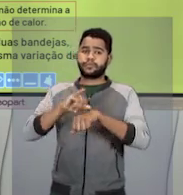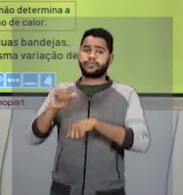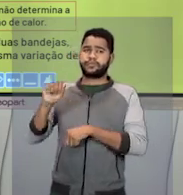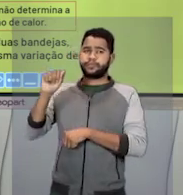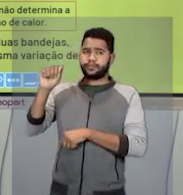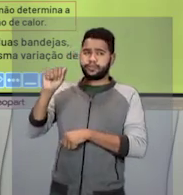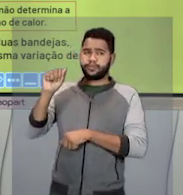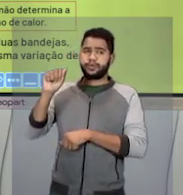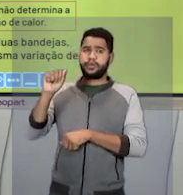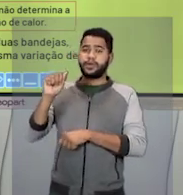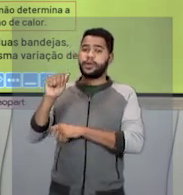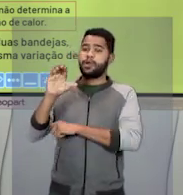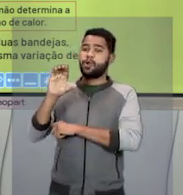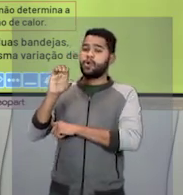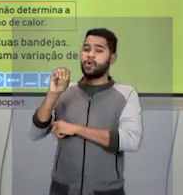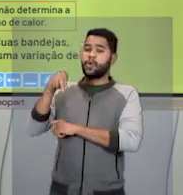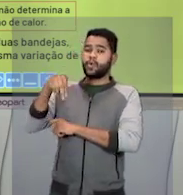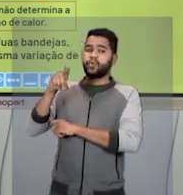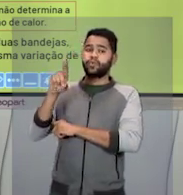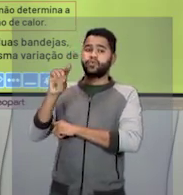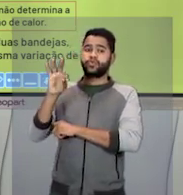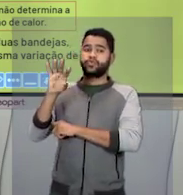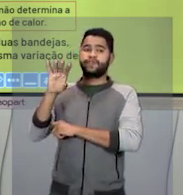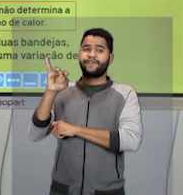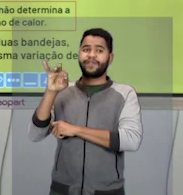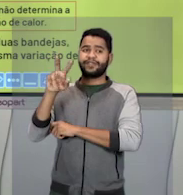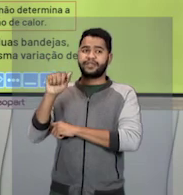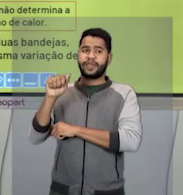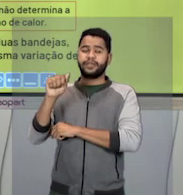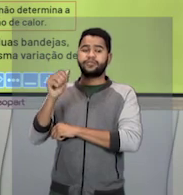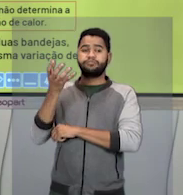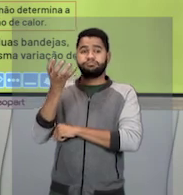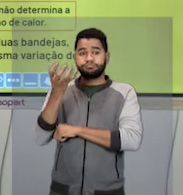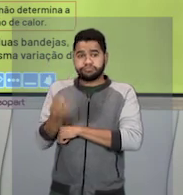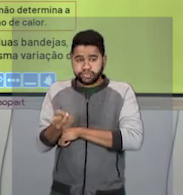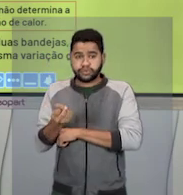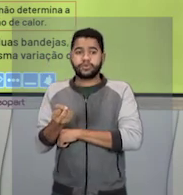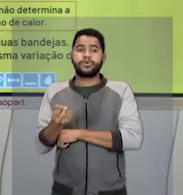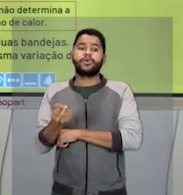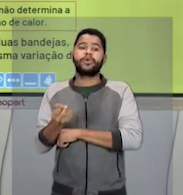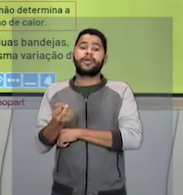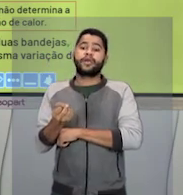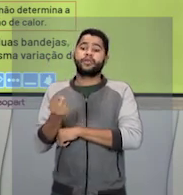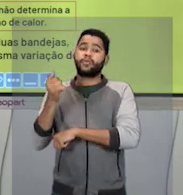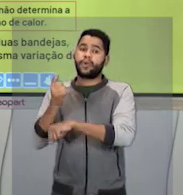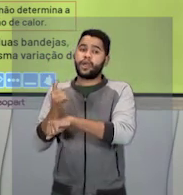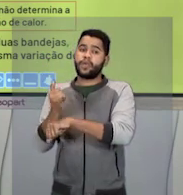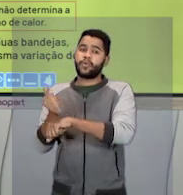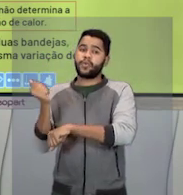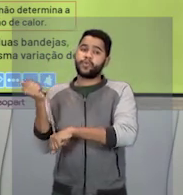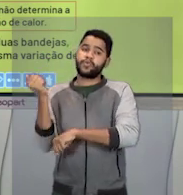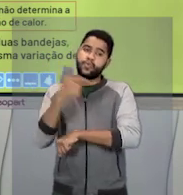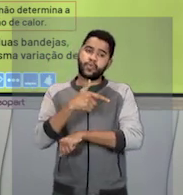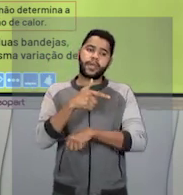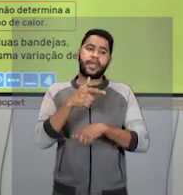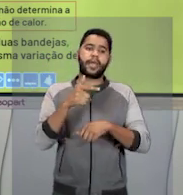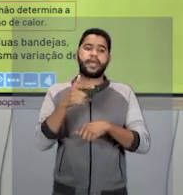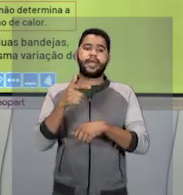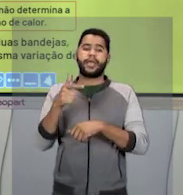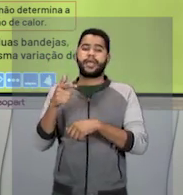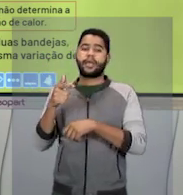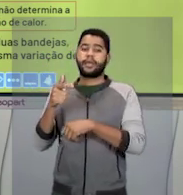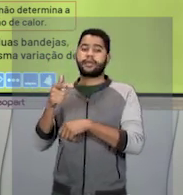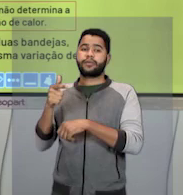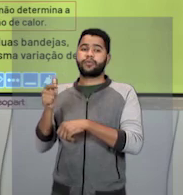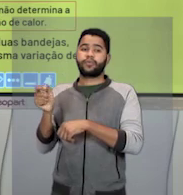A. A condutividade térmica do alumínio é melhor do que a condutividade do plástico. Então é por isso que vai